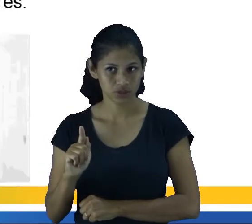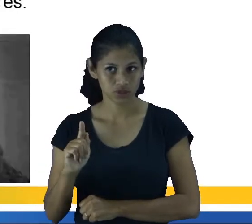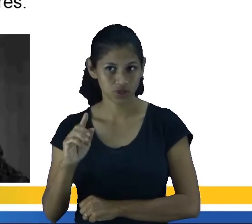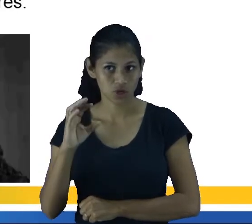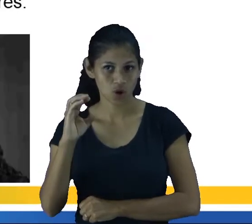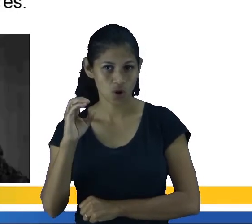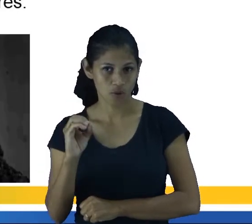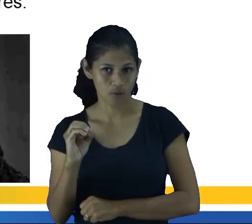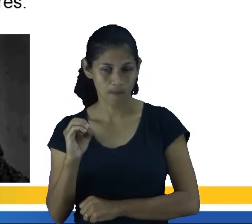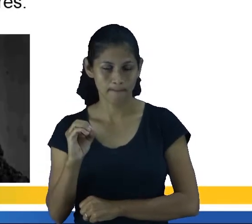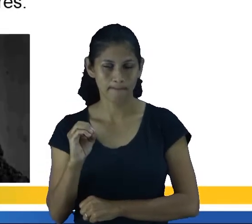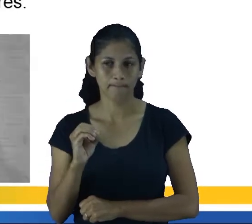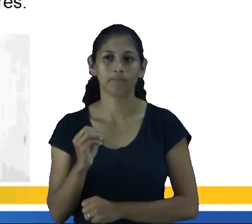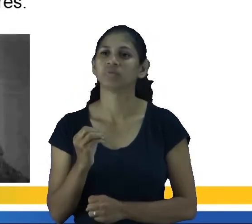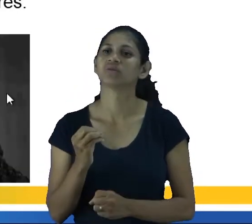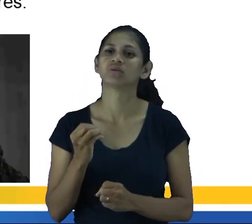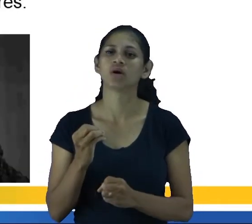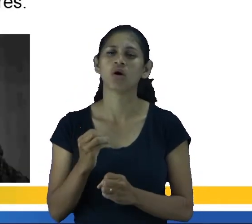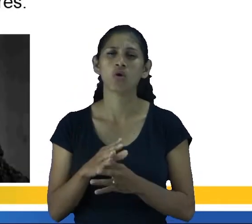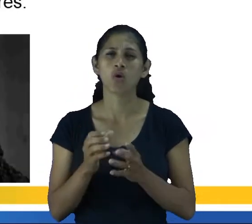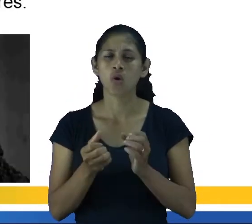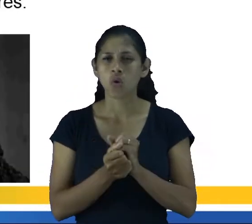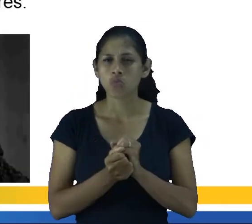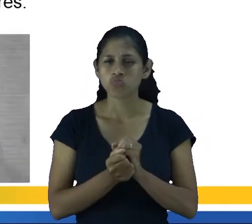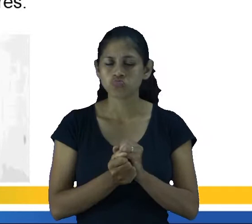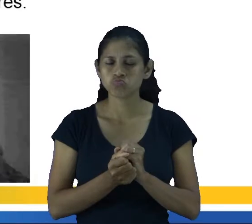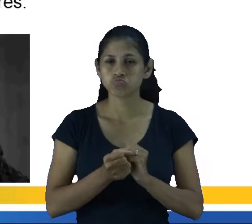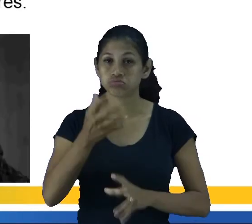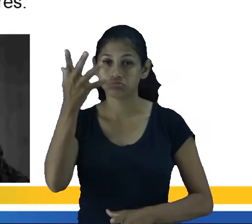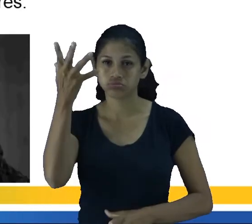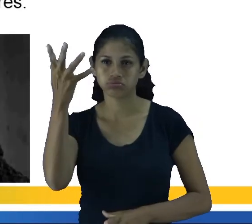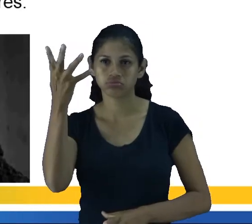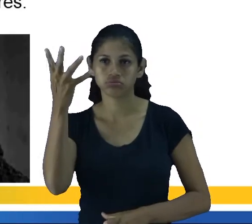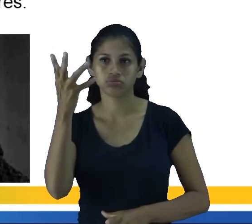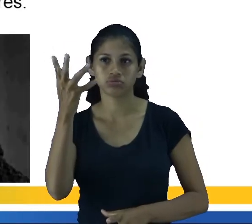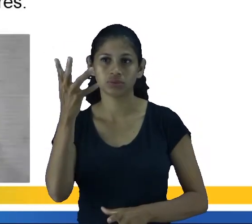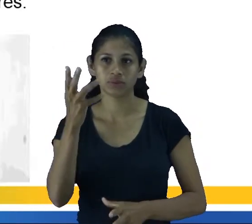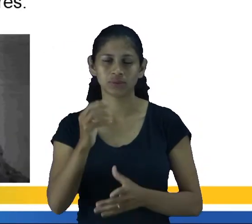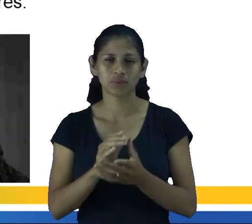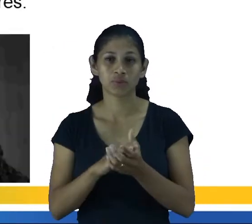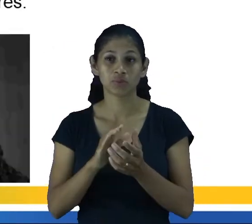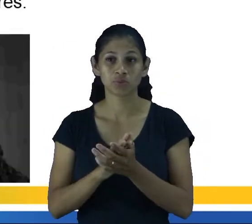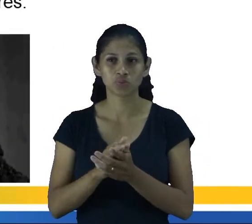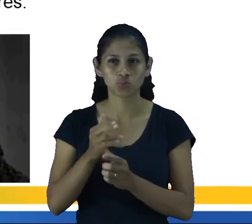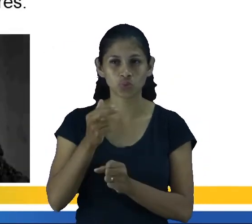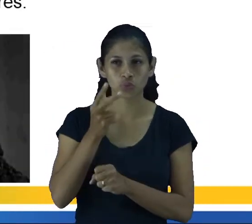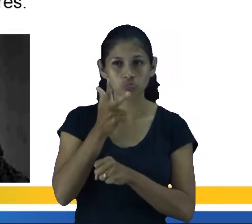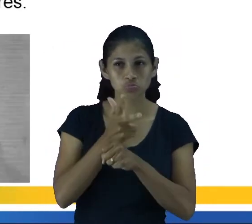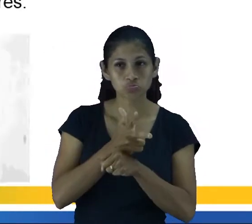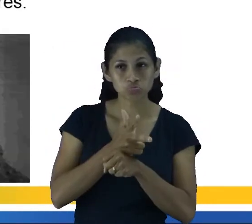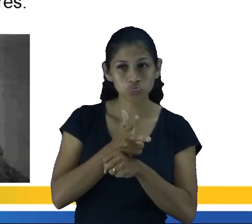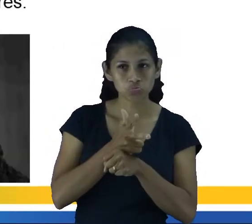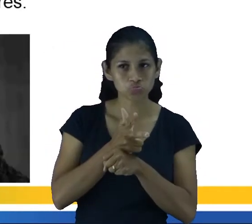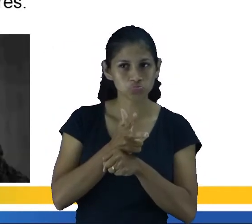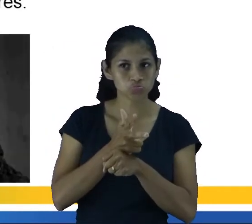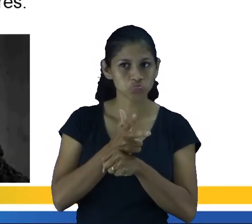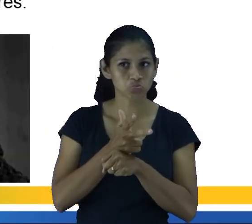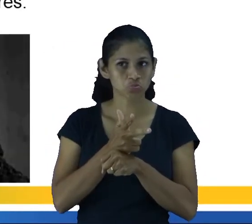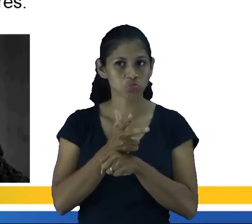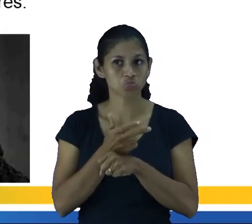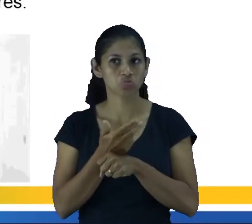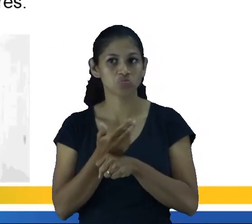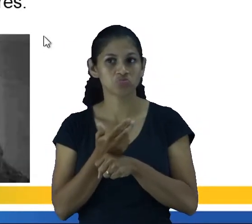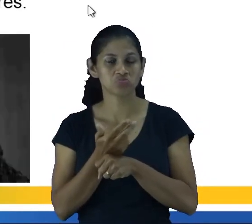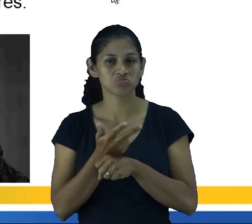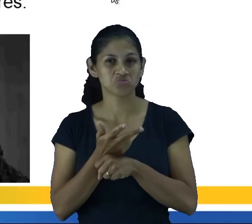nos foguetes sinalizadores, né? Acho que esse tipo de câmera aí não é da época de vocês, né? A gente utiliza lá os nossos